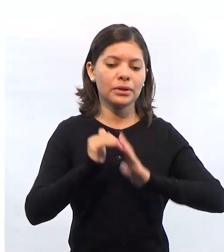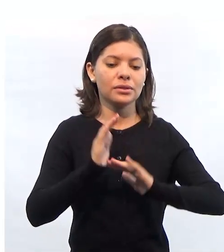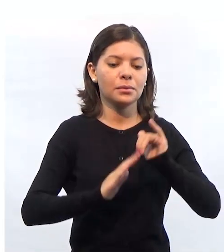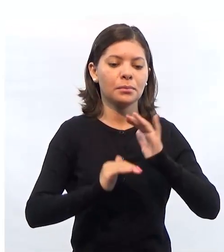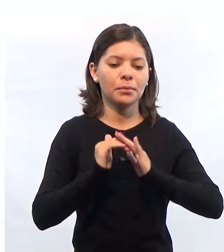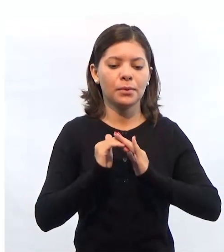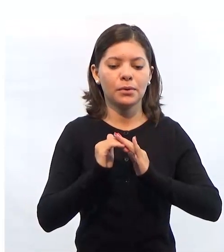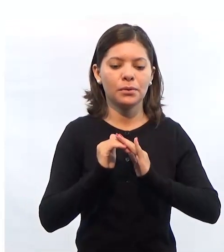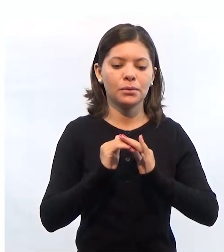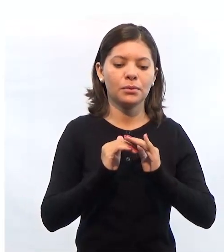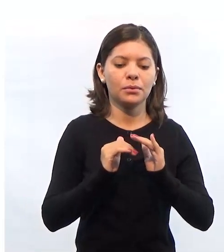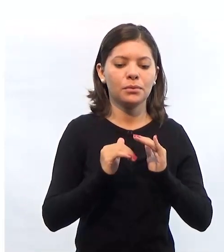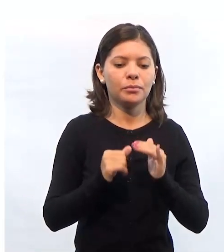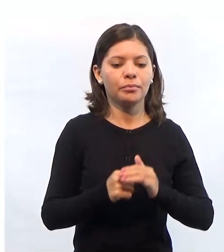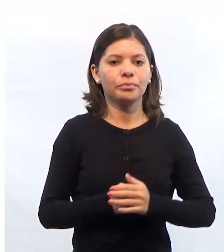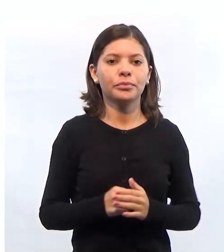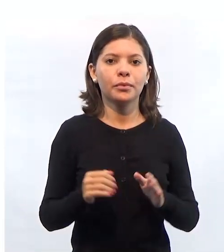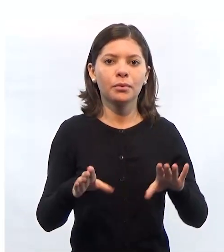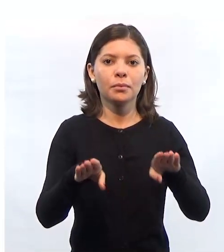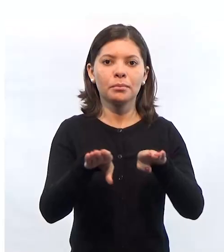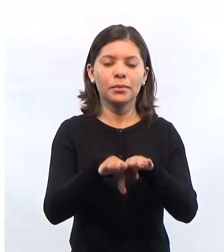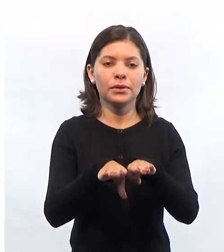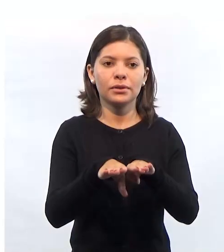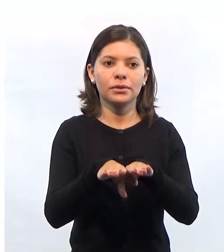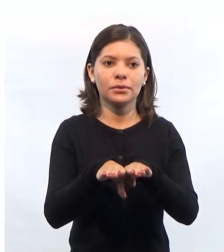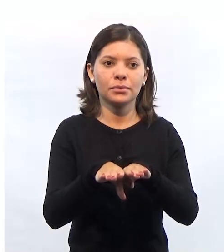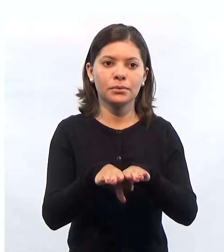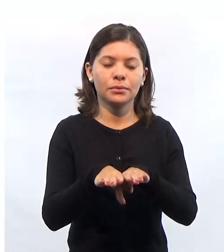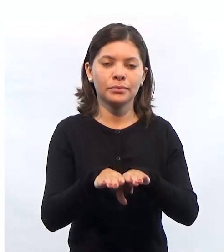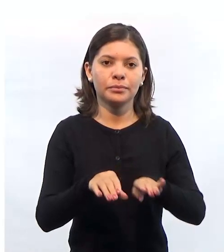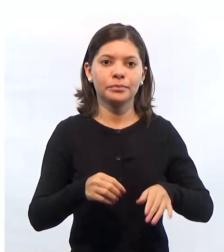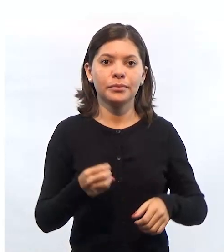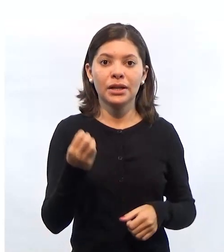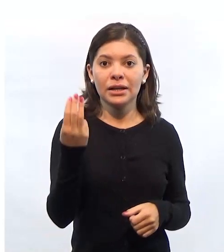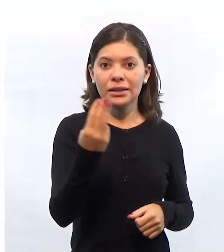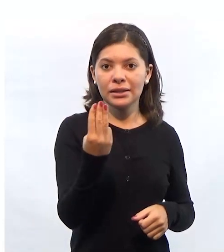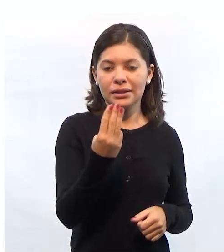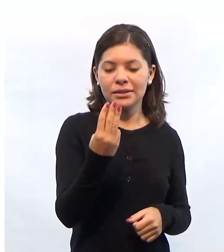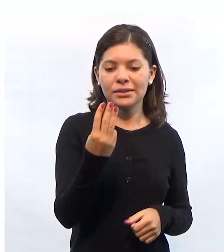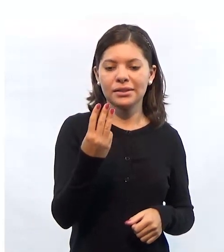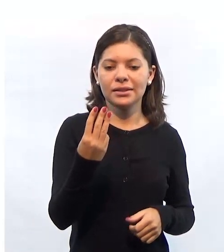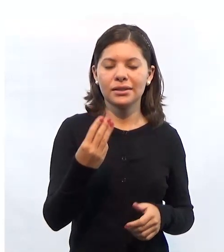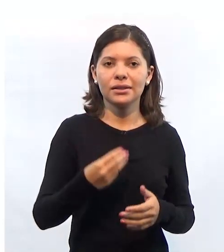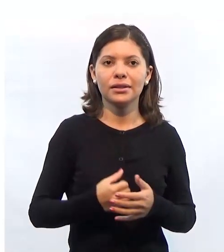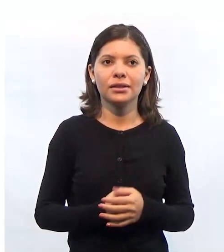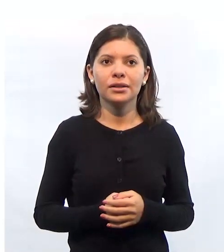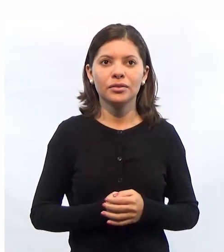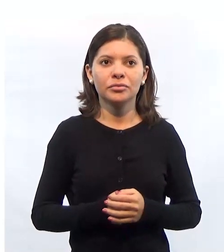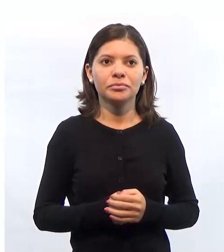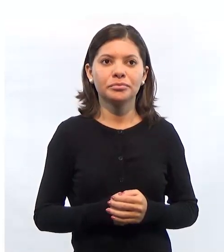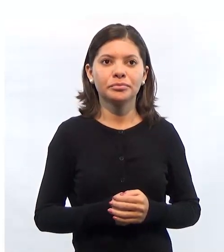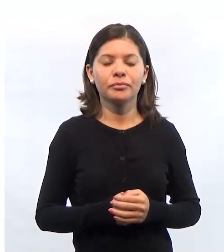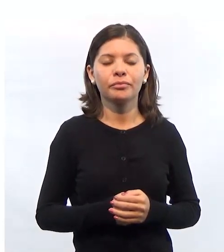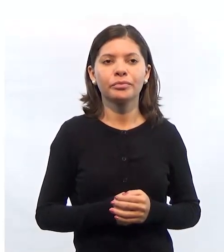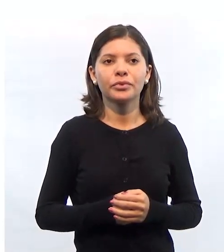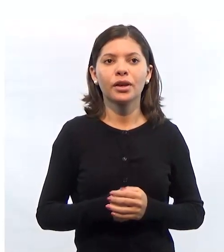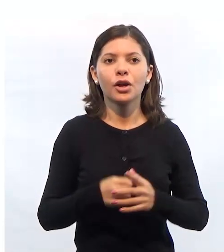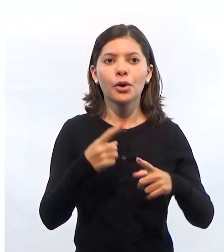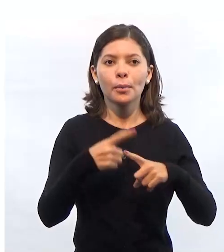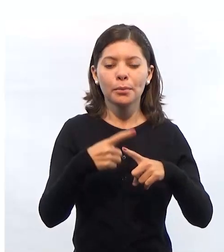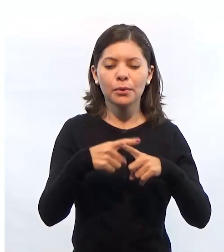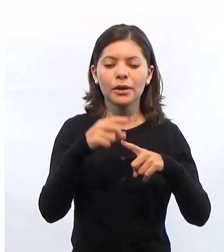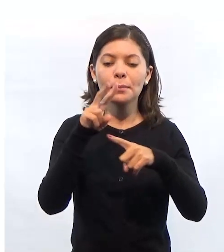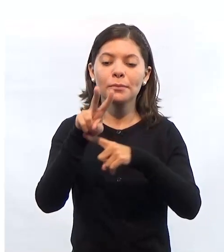o desempenho que saiu correndo com o padrão estabelecido esta terceira etapa E ela serve para